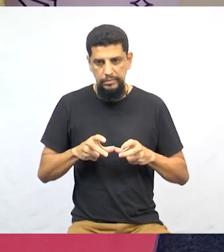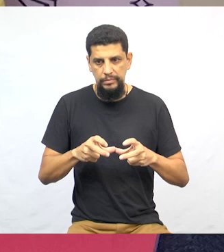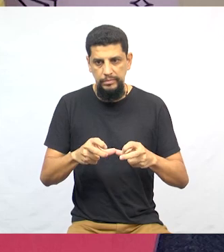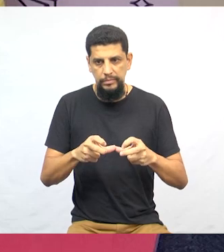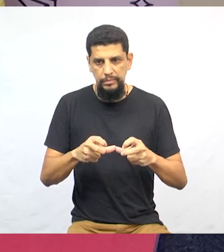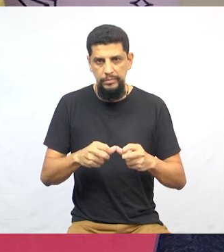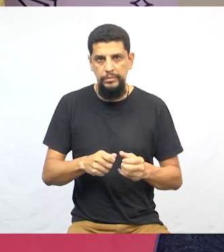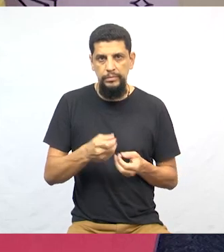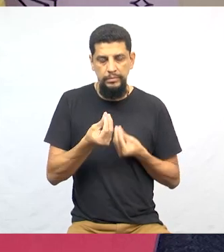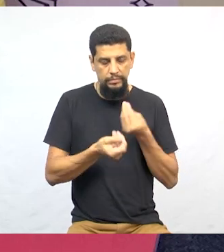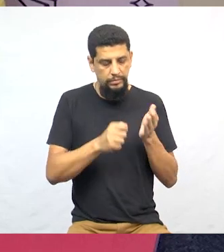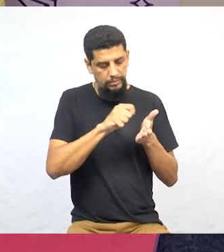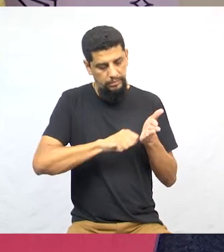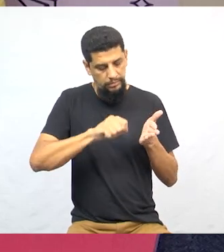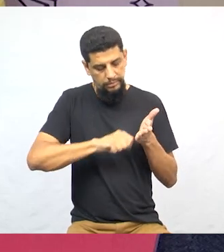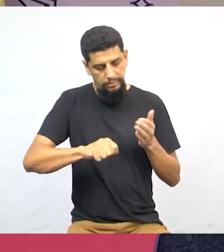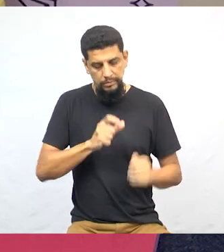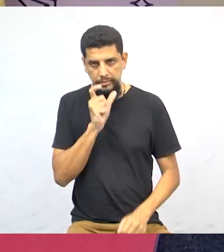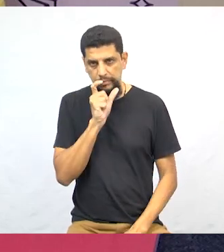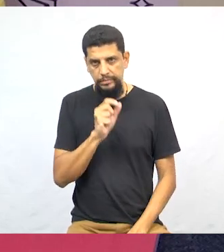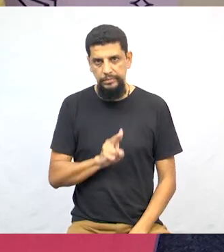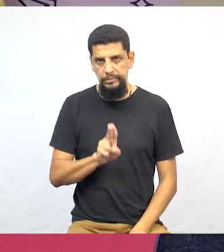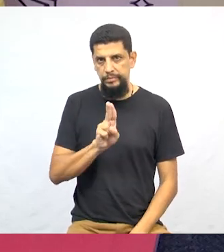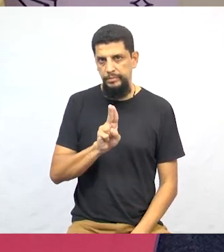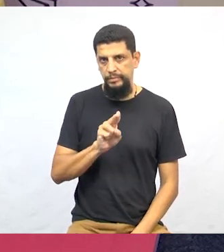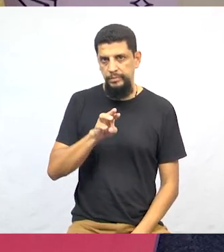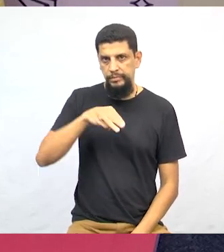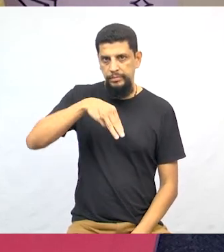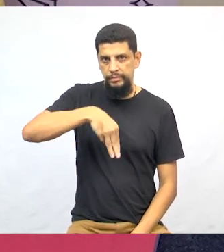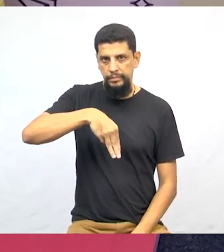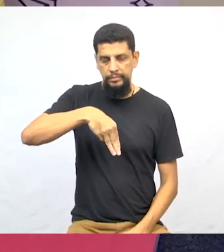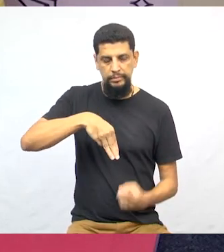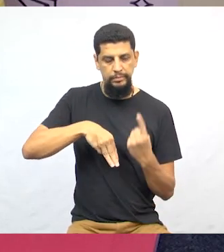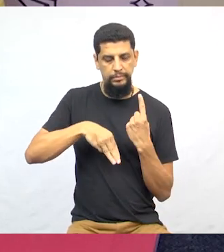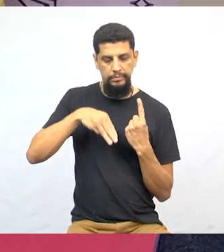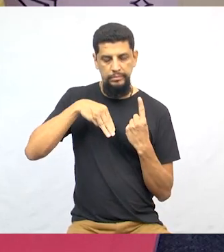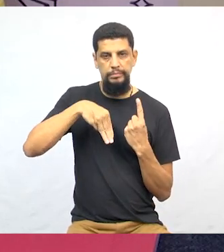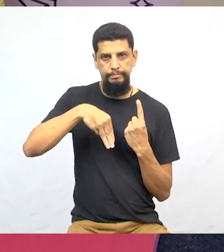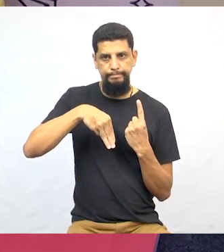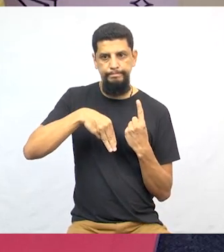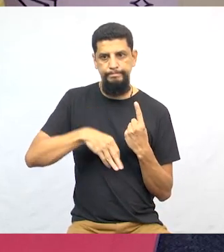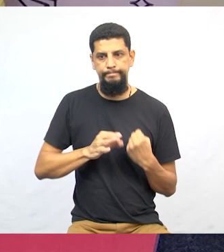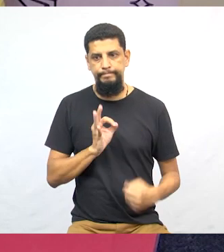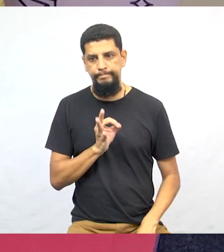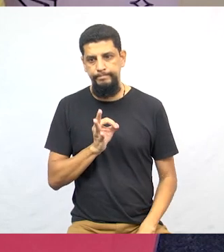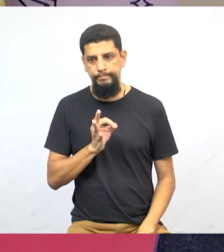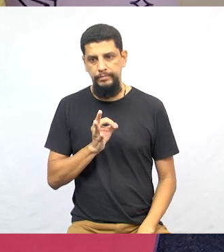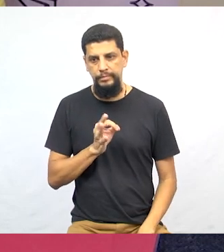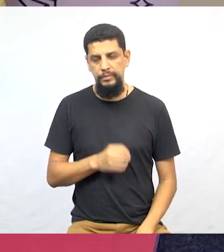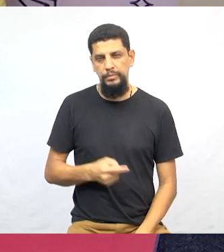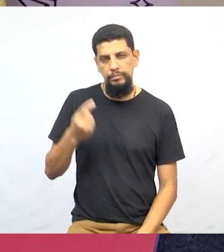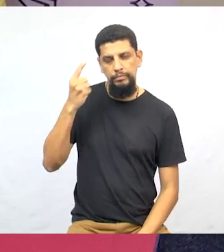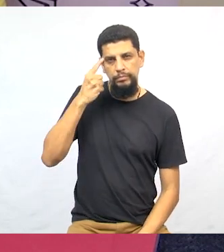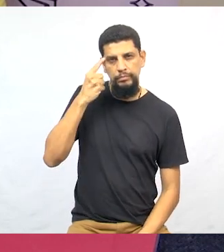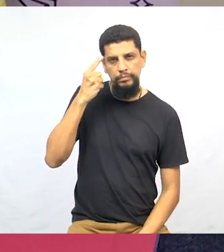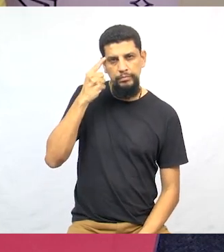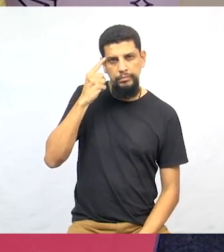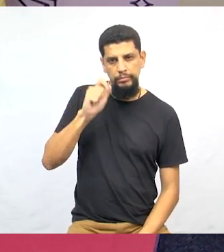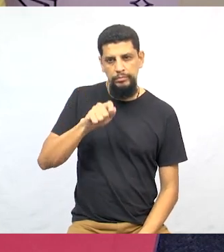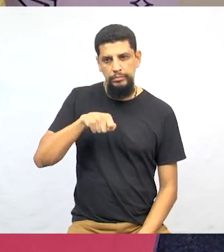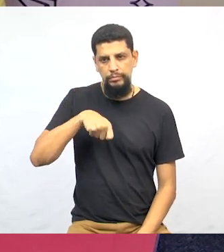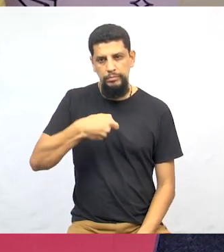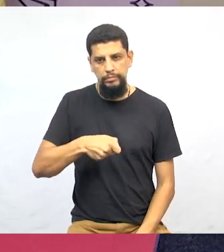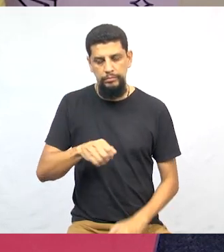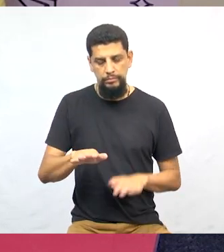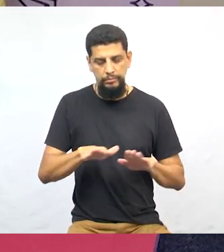E aqui como se escreve a palavra 1. Isso. E nós vamos pensar um